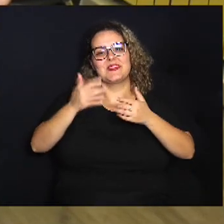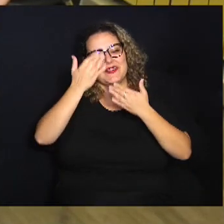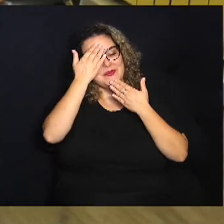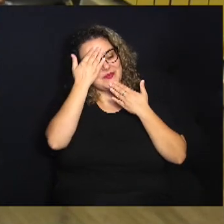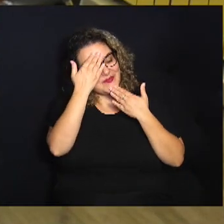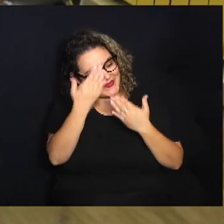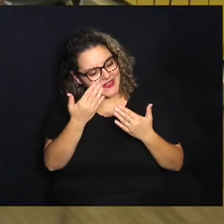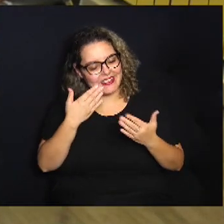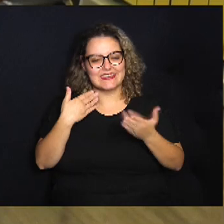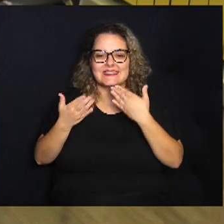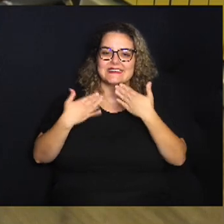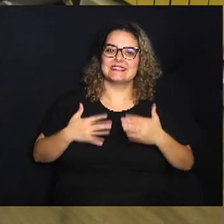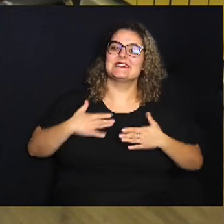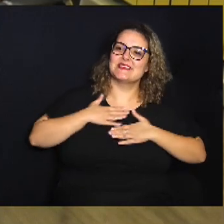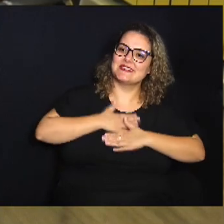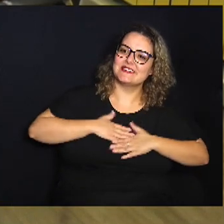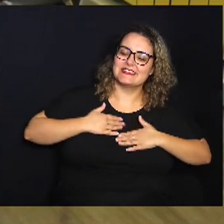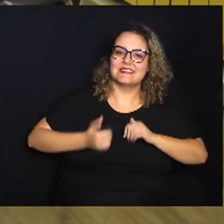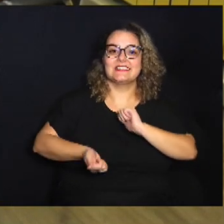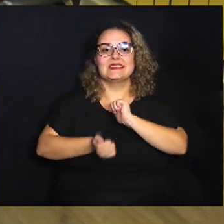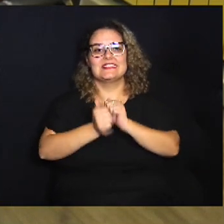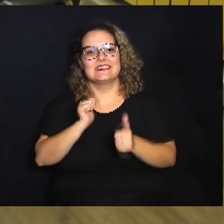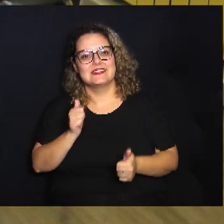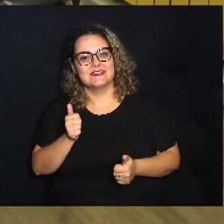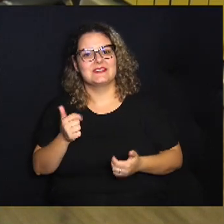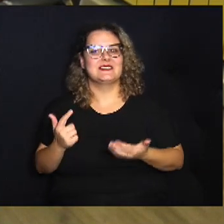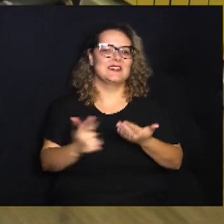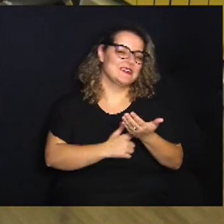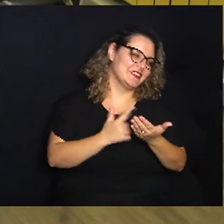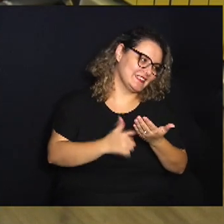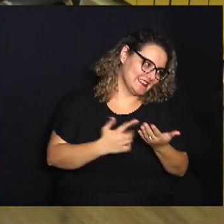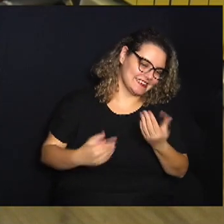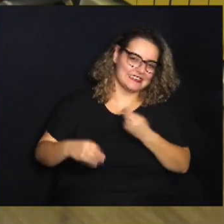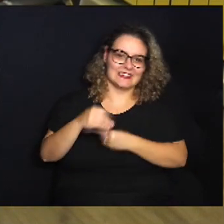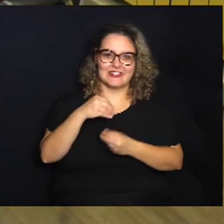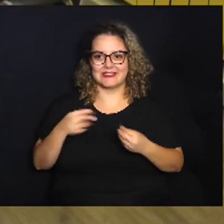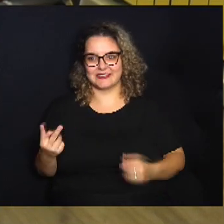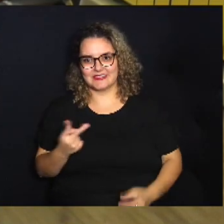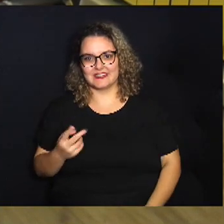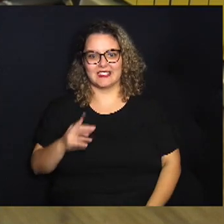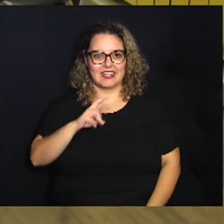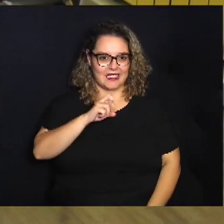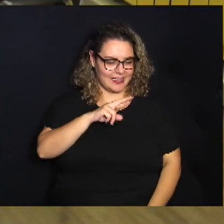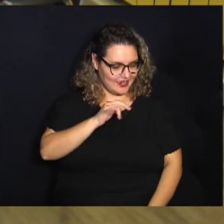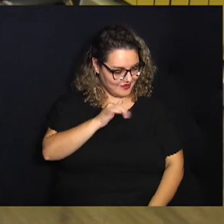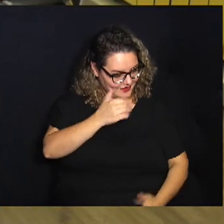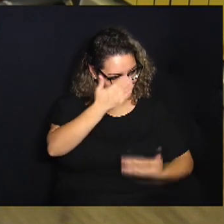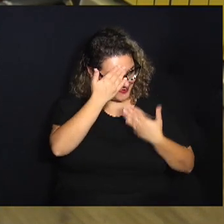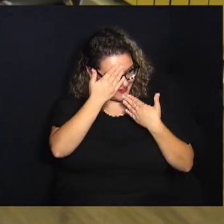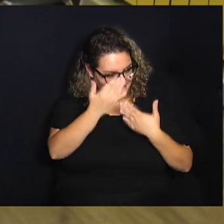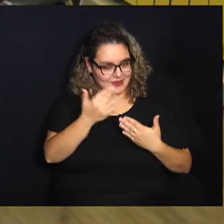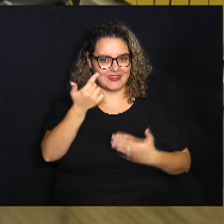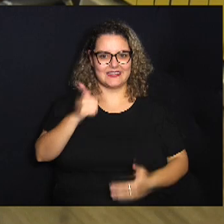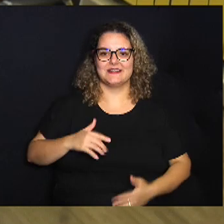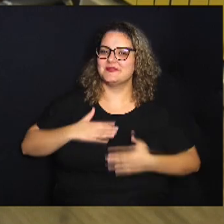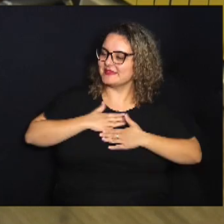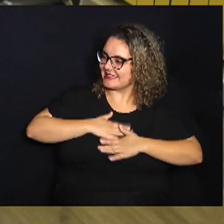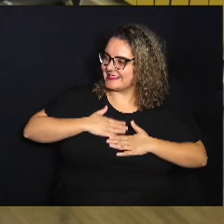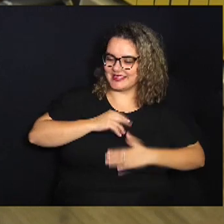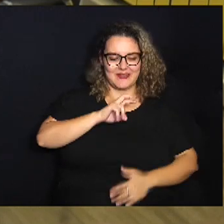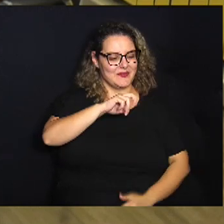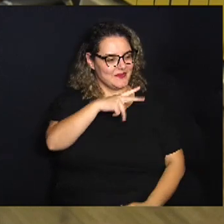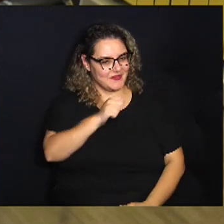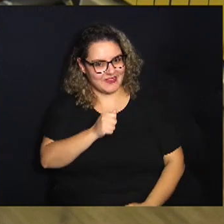por esse bate-papo gostoso sobre esporte, sobre literatura, né, envolvendo os dois. Rafa, muito obrigado mais uma vez. Prazer. Bruna,